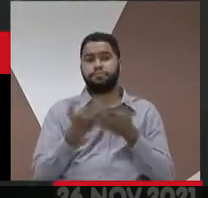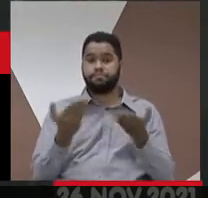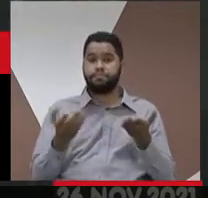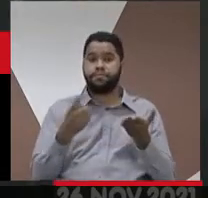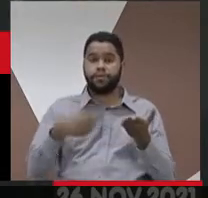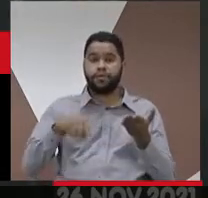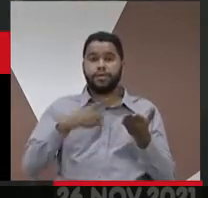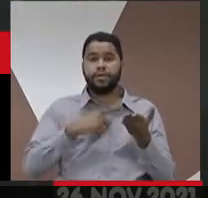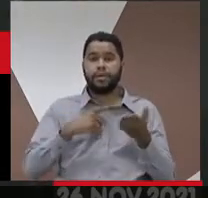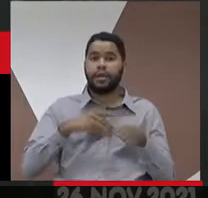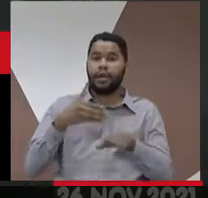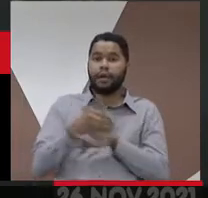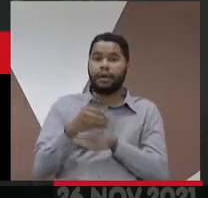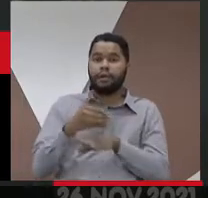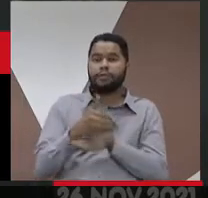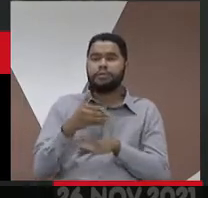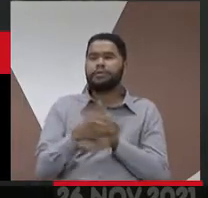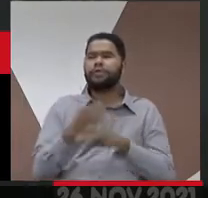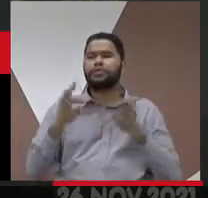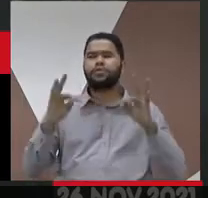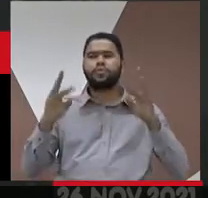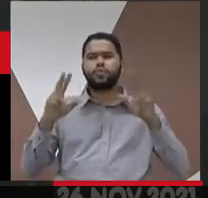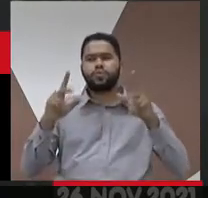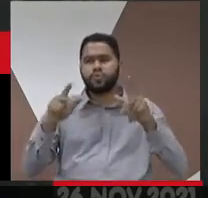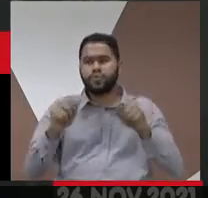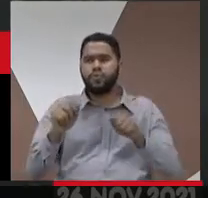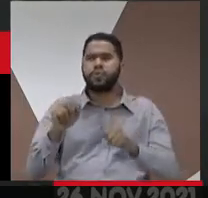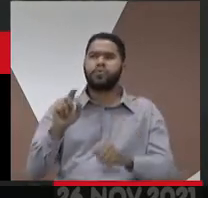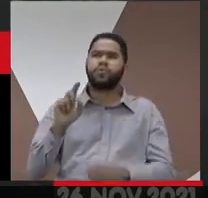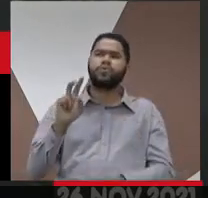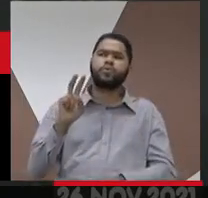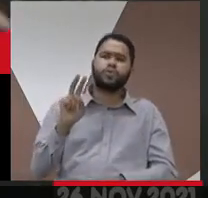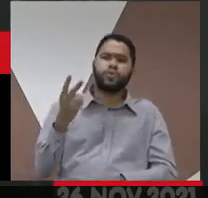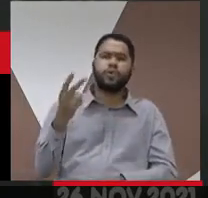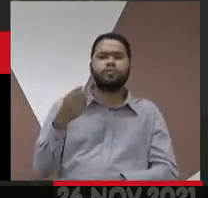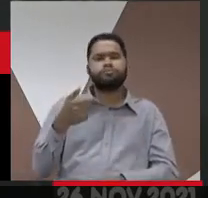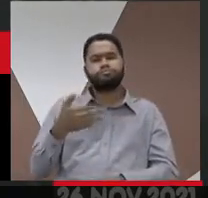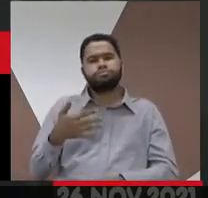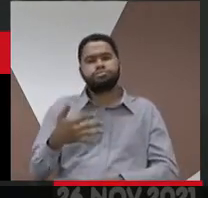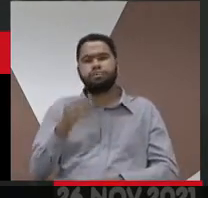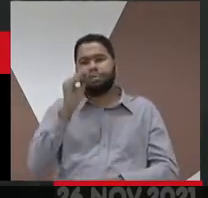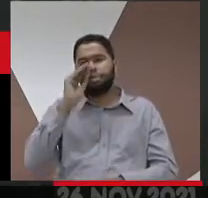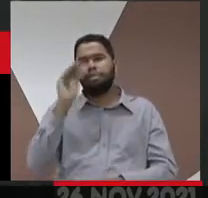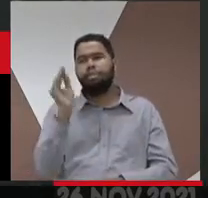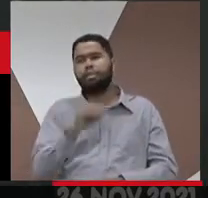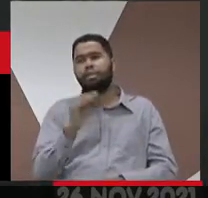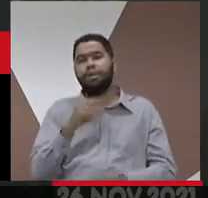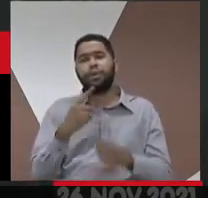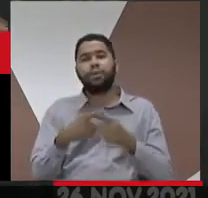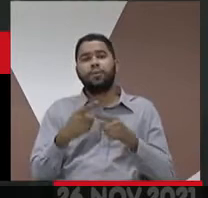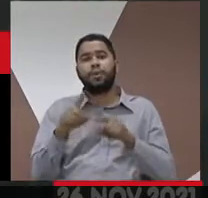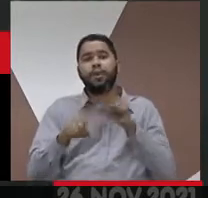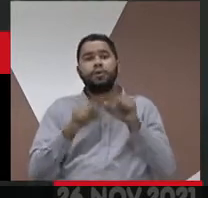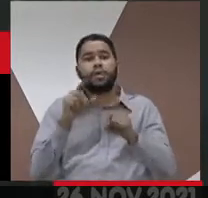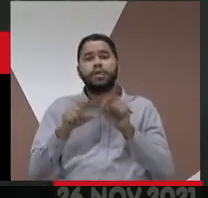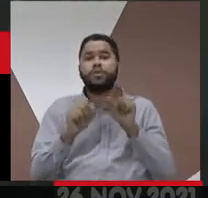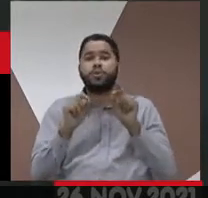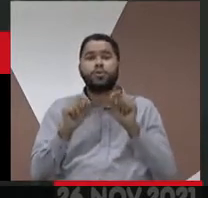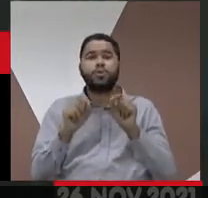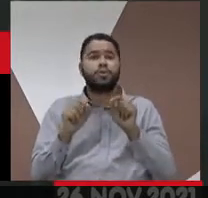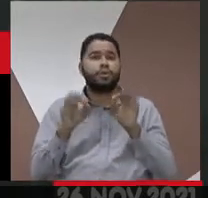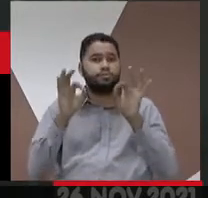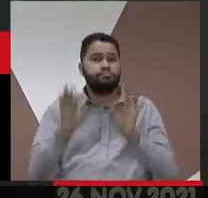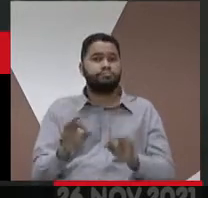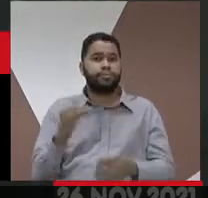gente tem que ter acesso a todos os 12 ou 13 traçados que foram descartados, porque a alternativa locacional é